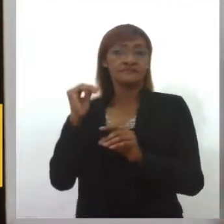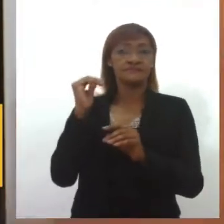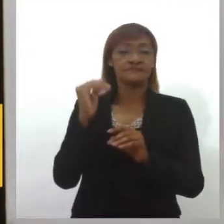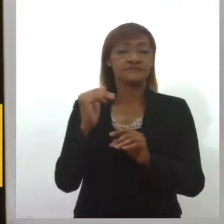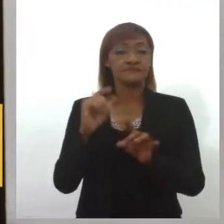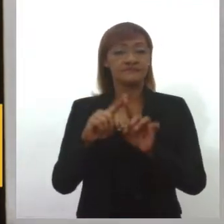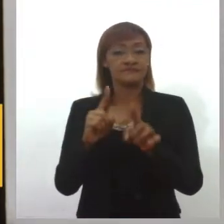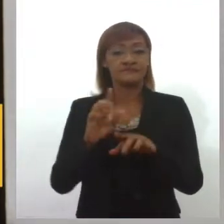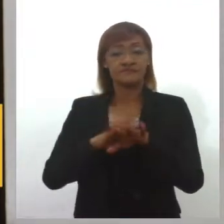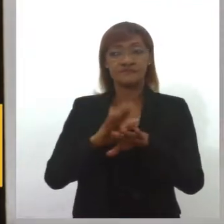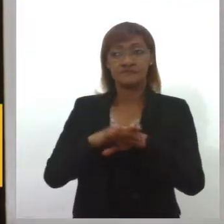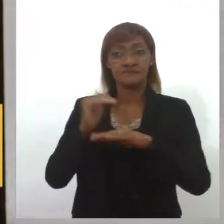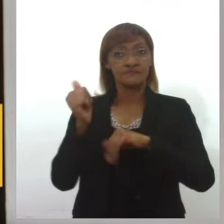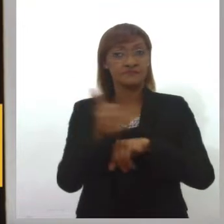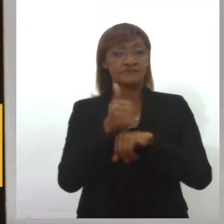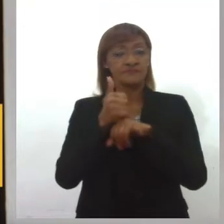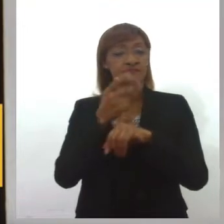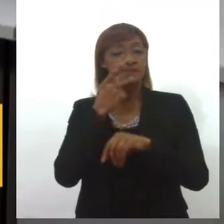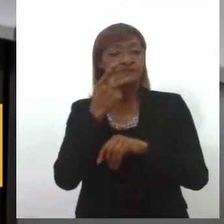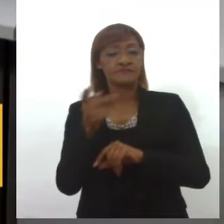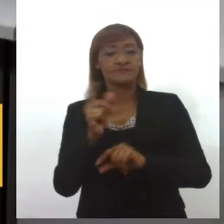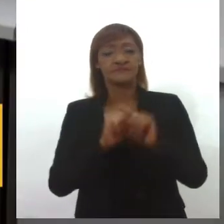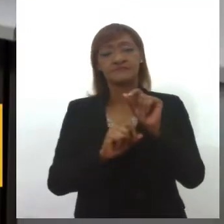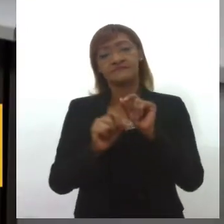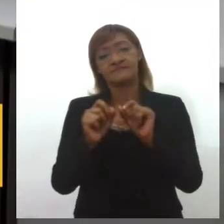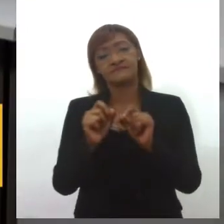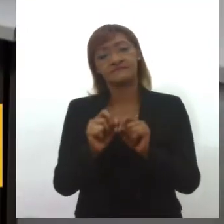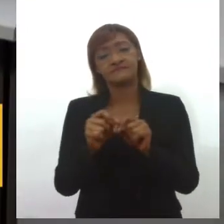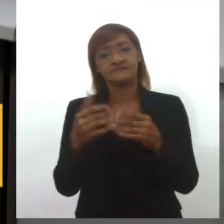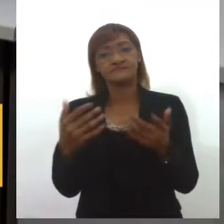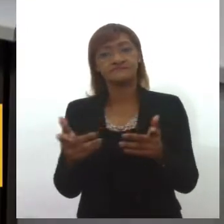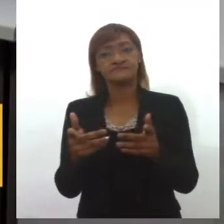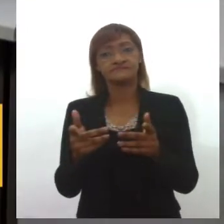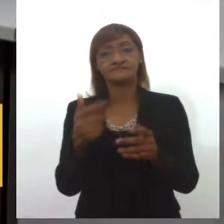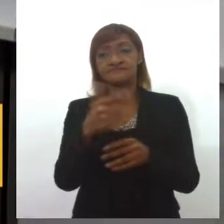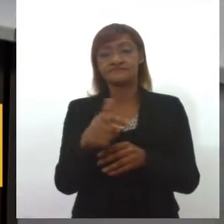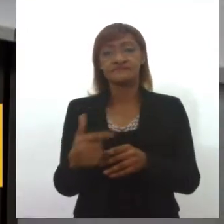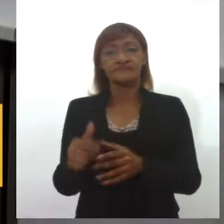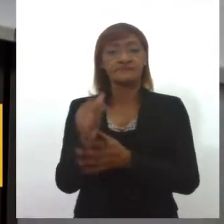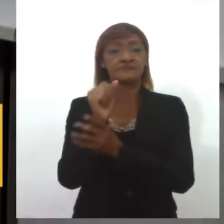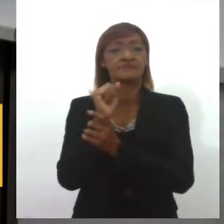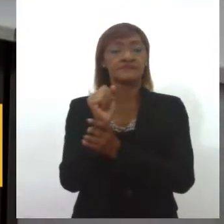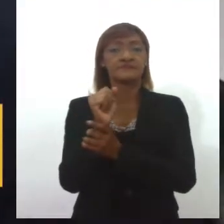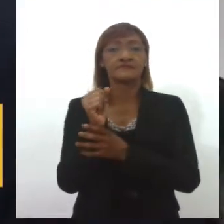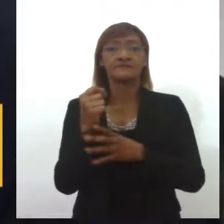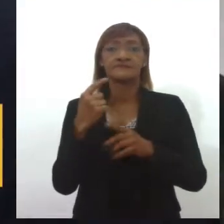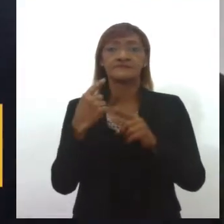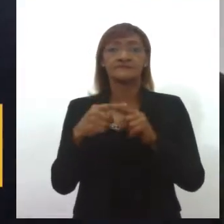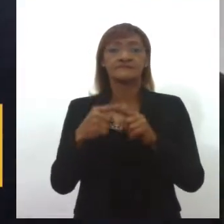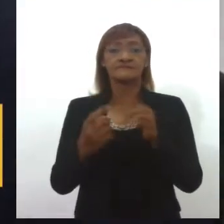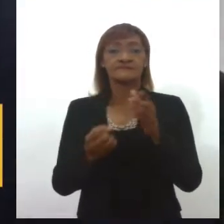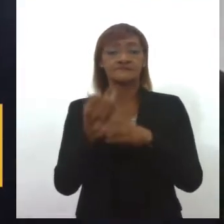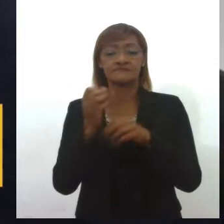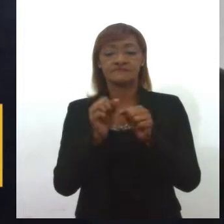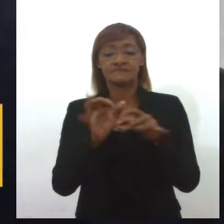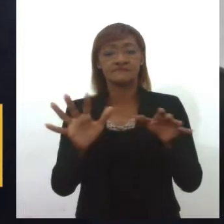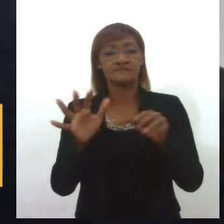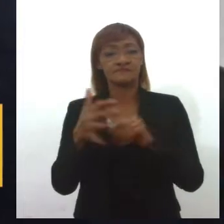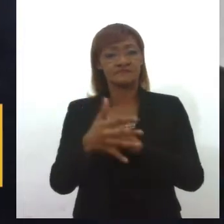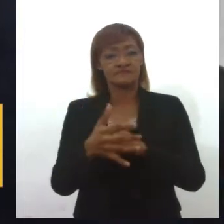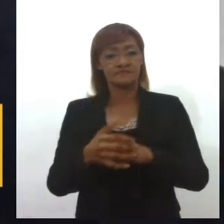esse economista, ainda são frutos do descontrole econômico causado pela pandemia. Com certeza, a